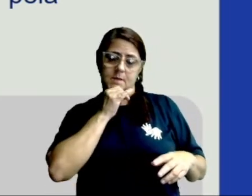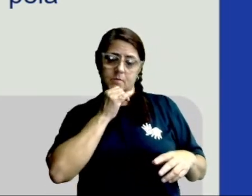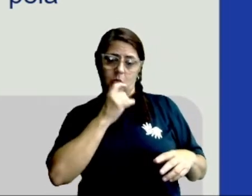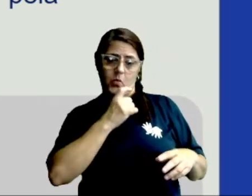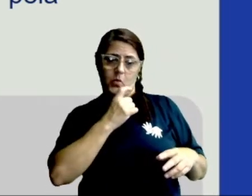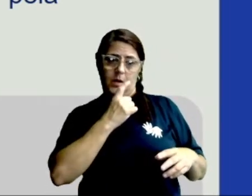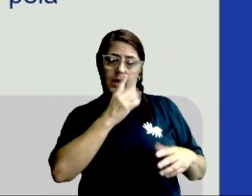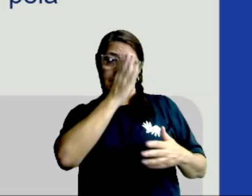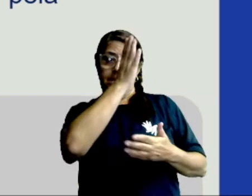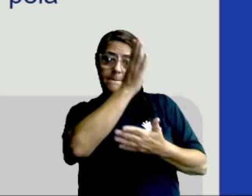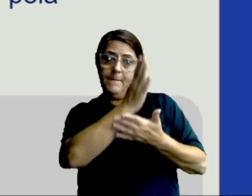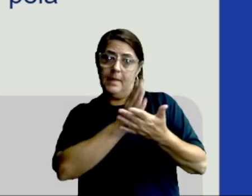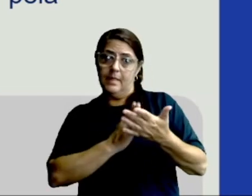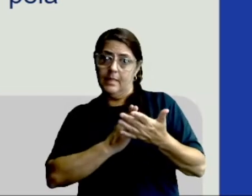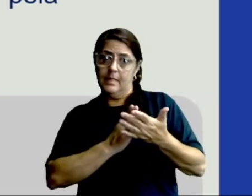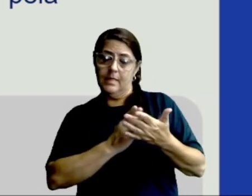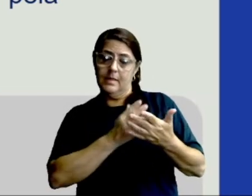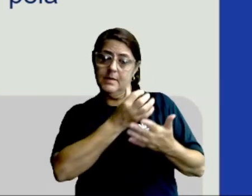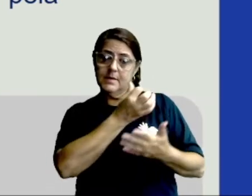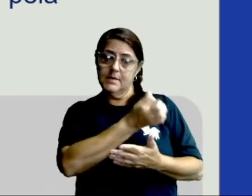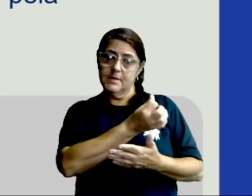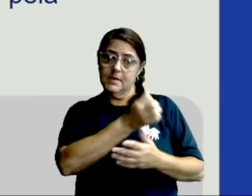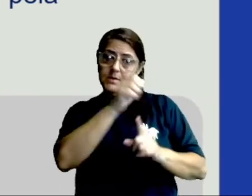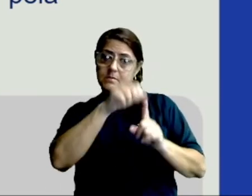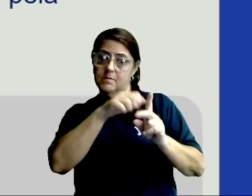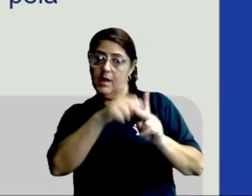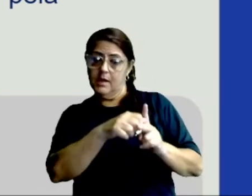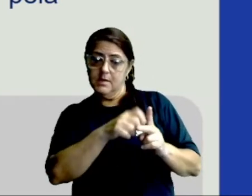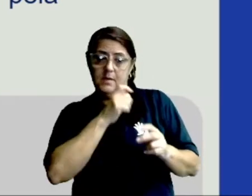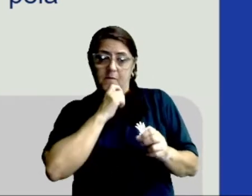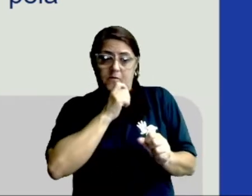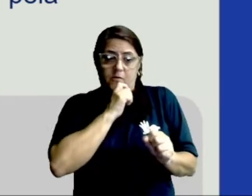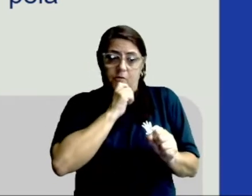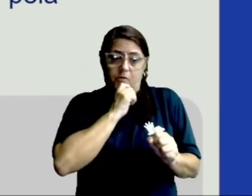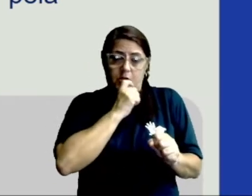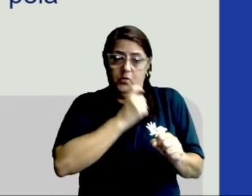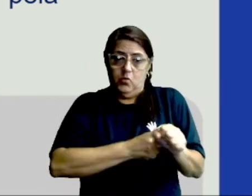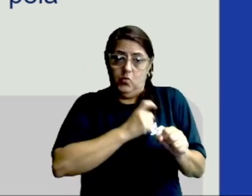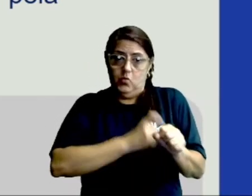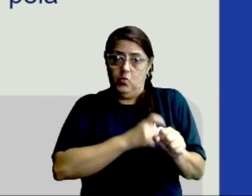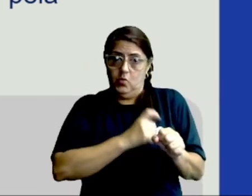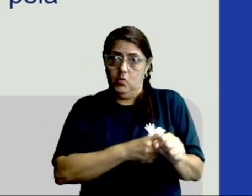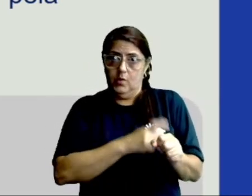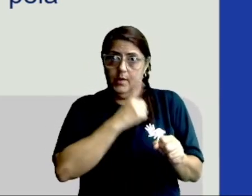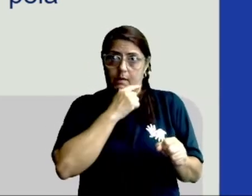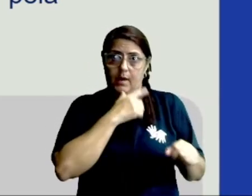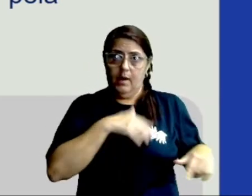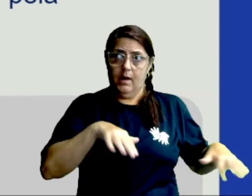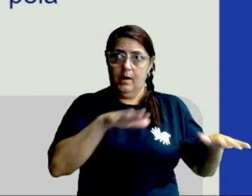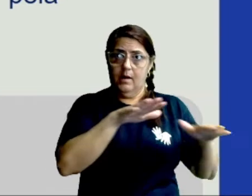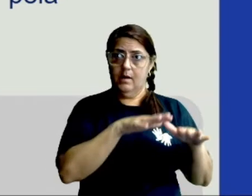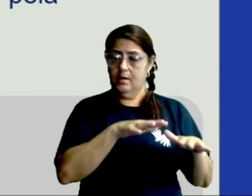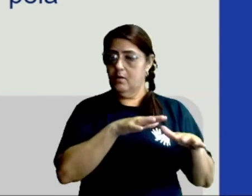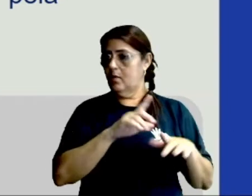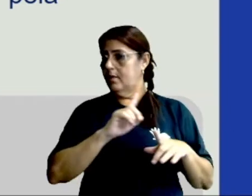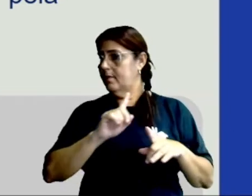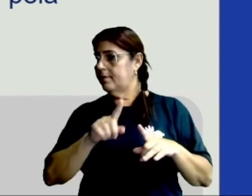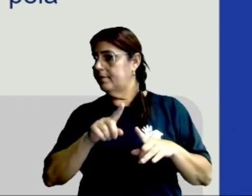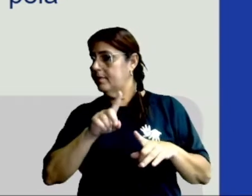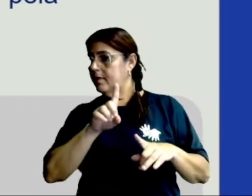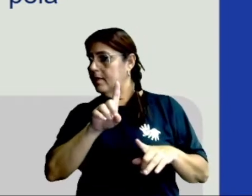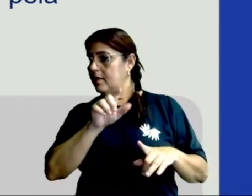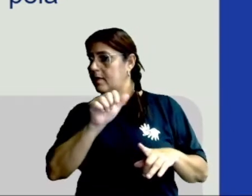mas mesmo assim ele ainda constitui, né, 50% da rota comercial, entendeu? Toda a rota comercial é exercida, né,